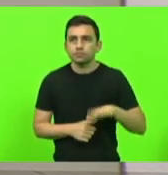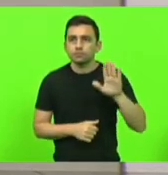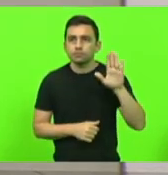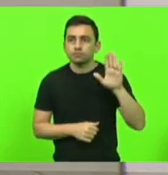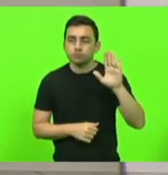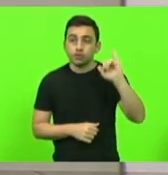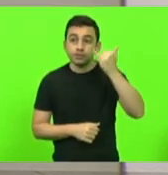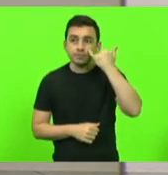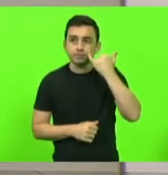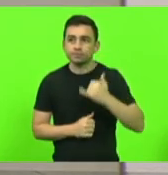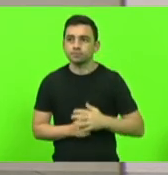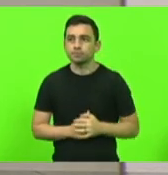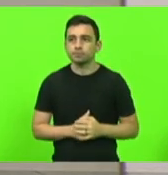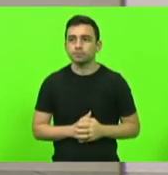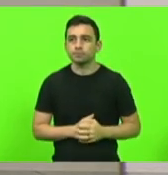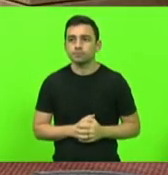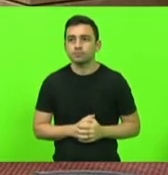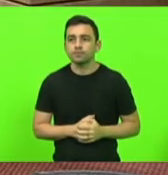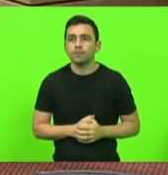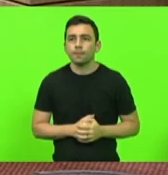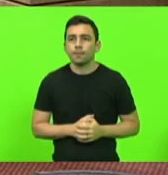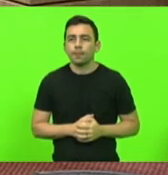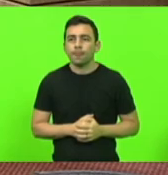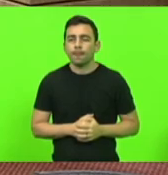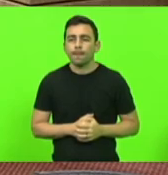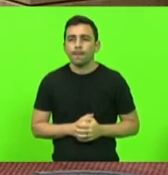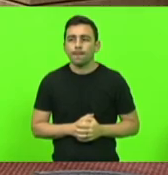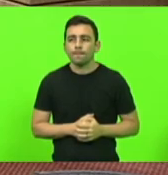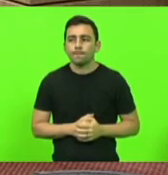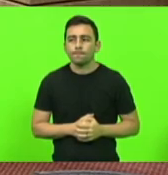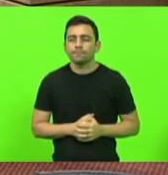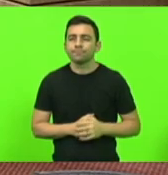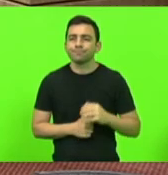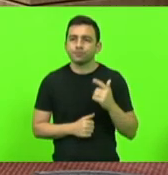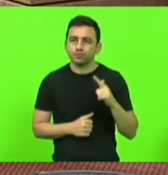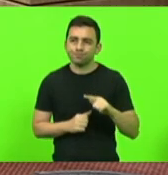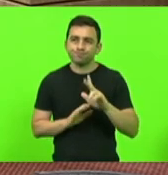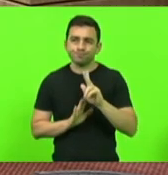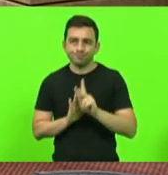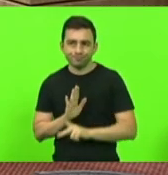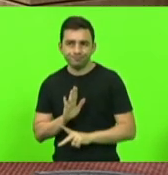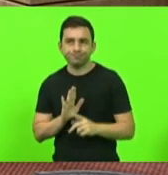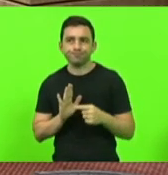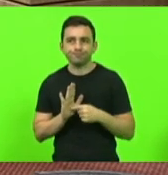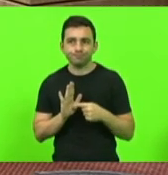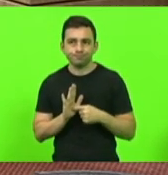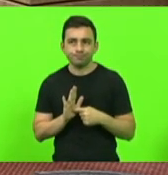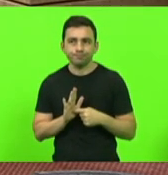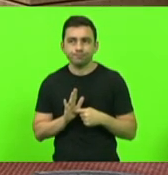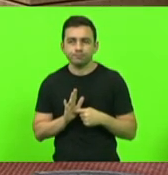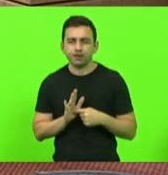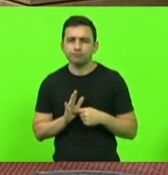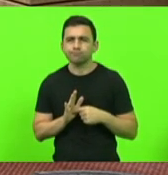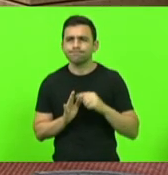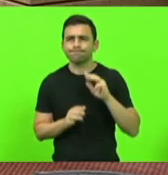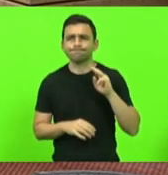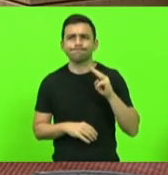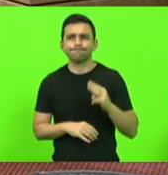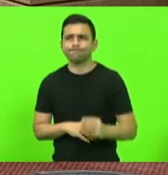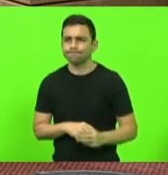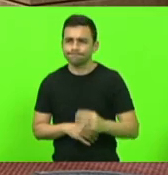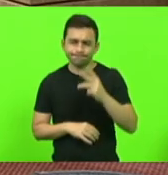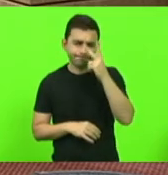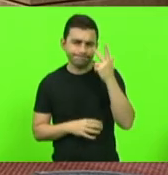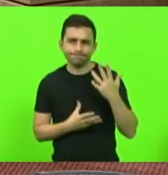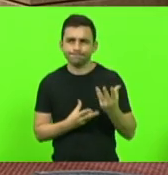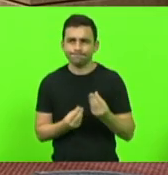Jessé Lopes. Presidente, esse é mais um projeto dos milhões, milhares que já